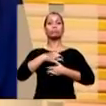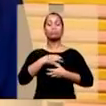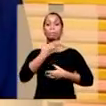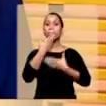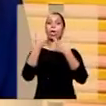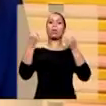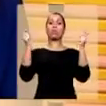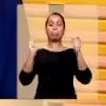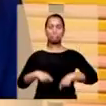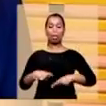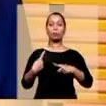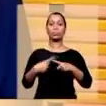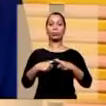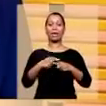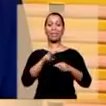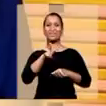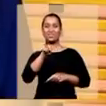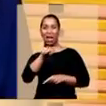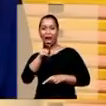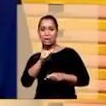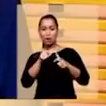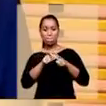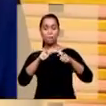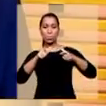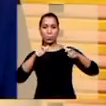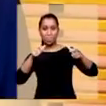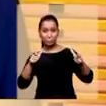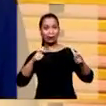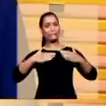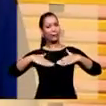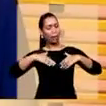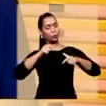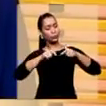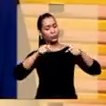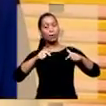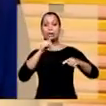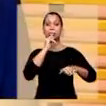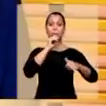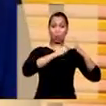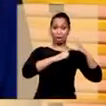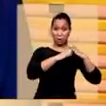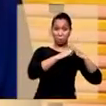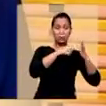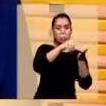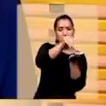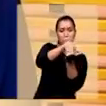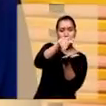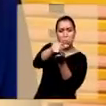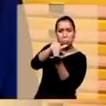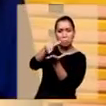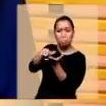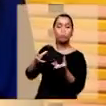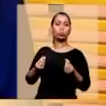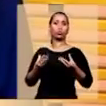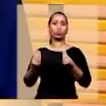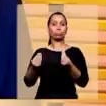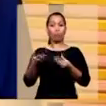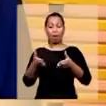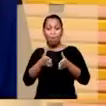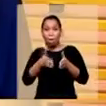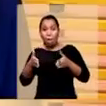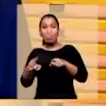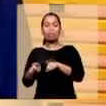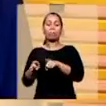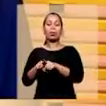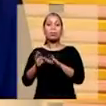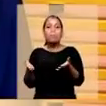uma melhora, um aumento de vagas gradativo, né? As empresas demitiram muito no final do ano passado e começo